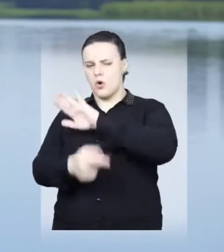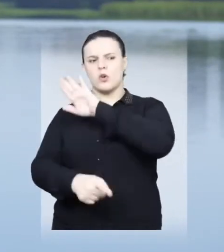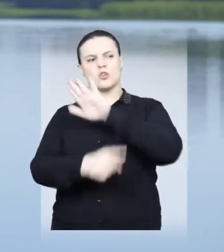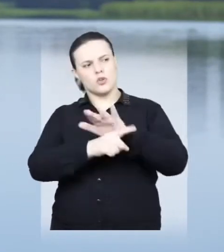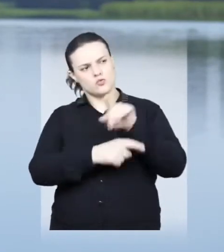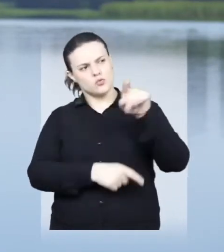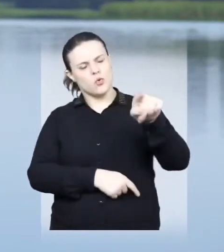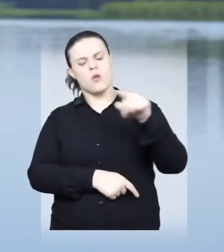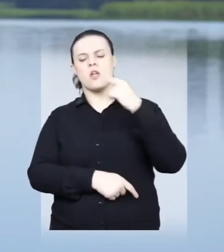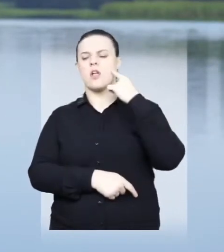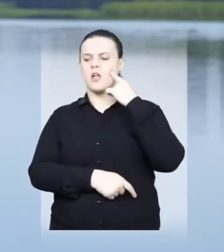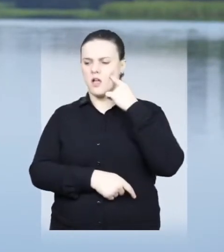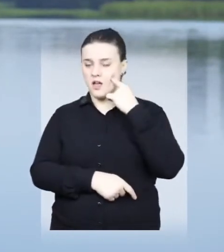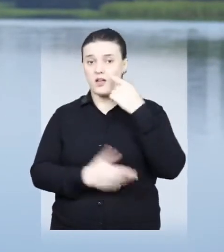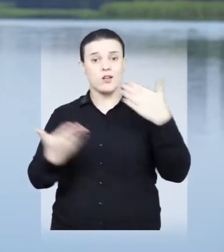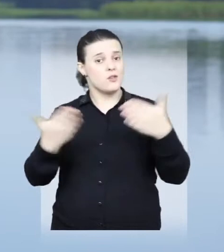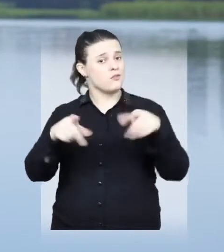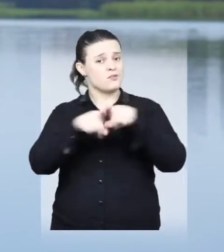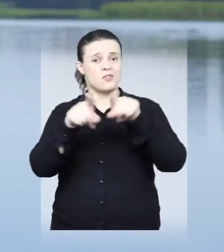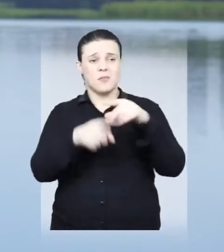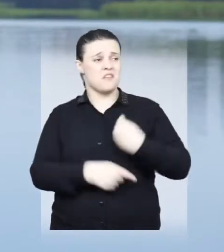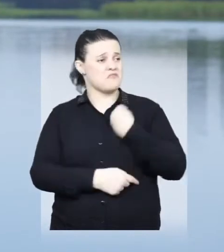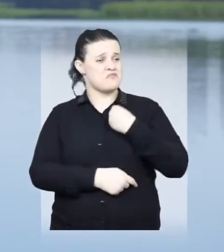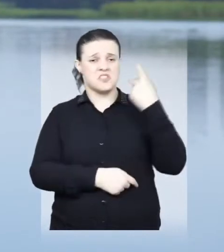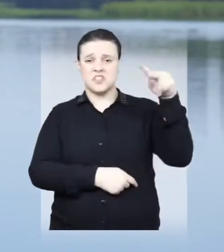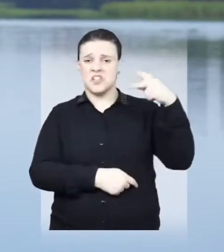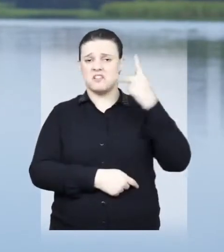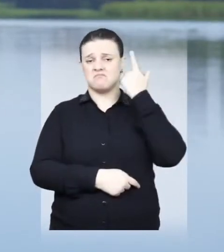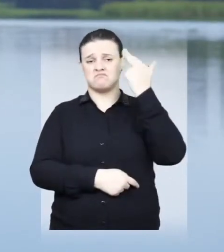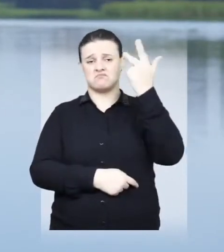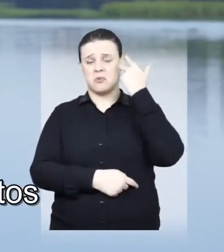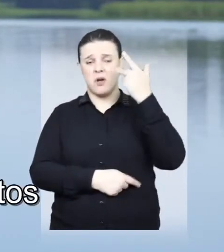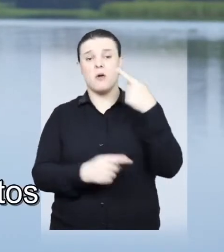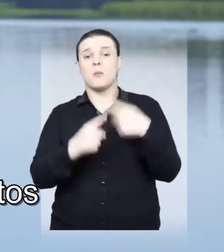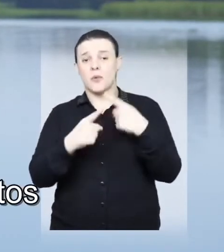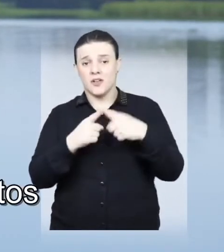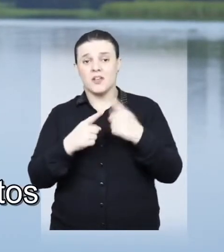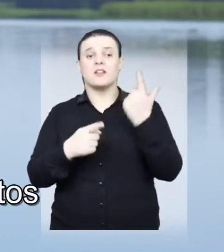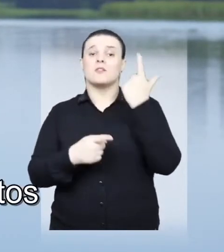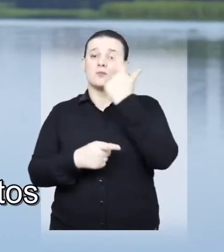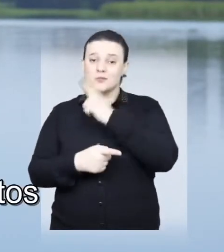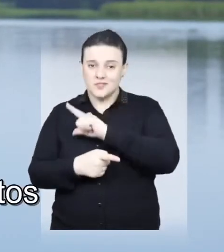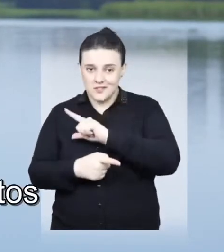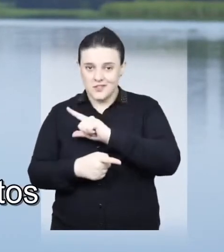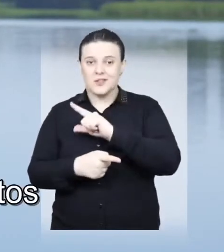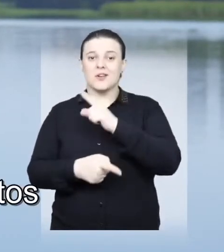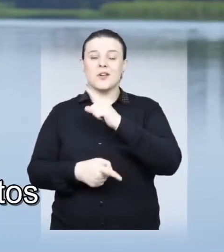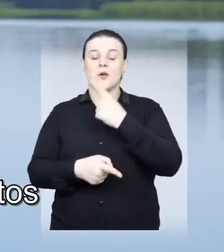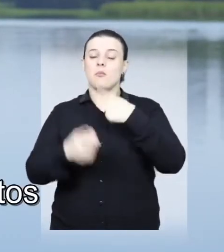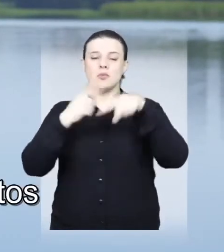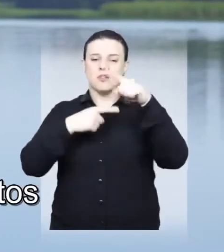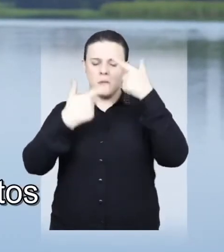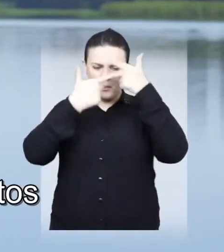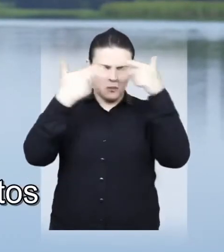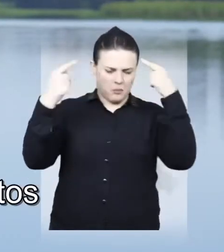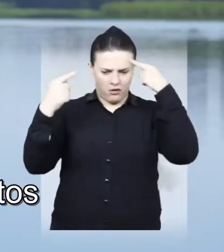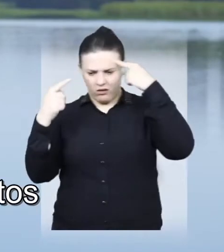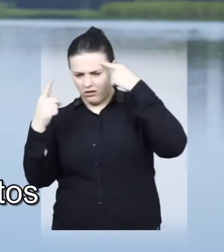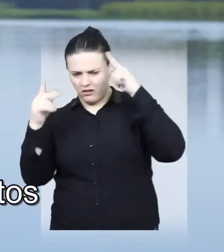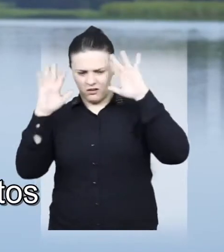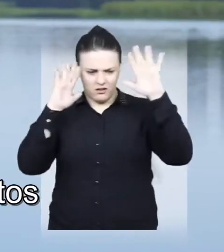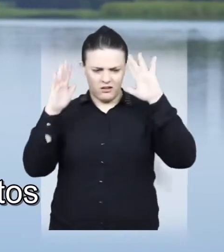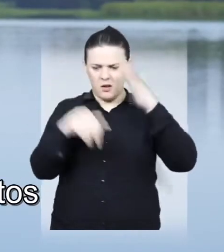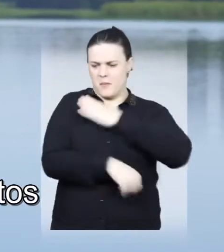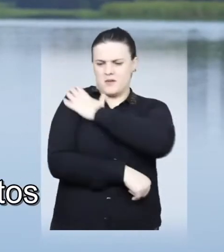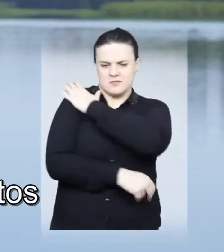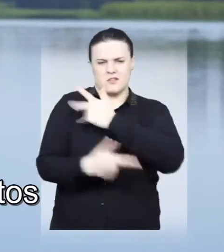ele também. E também hoje ele vive a vida dele porque ele saiu desses pensamentos padrões